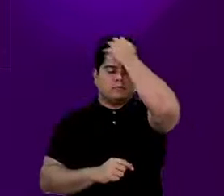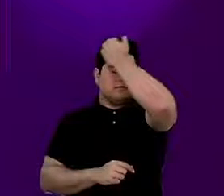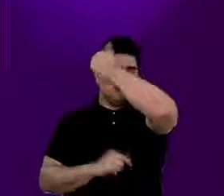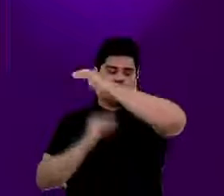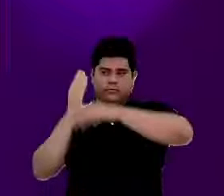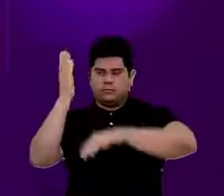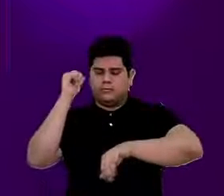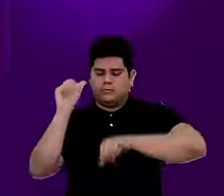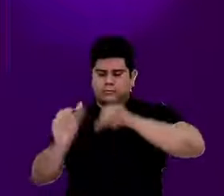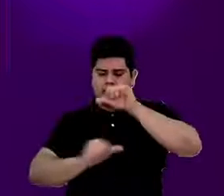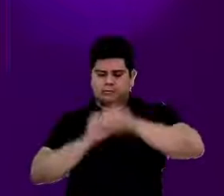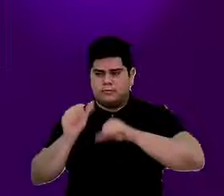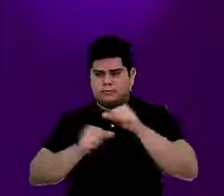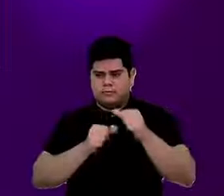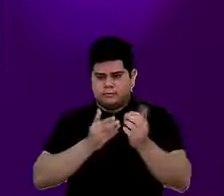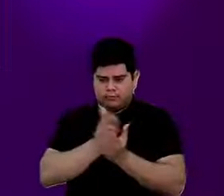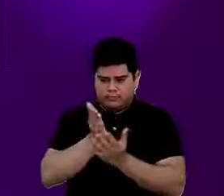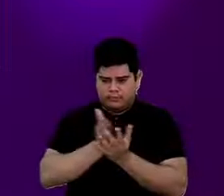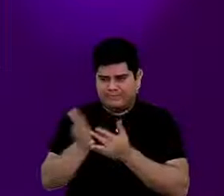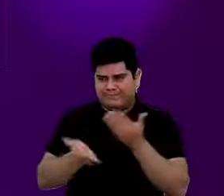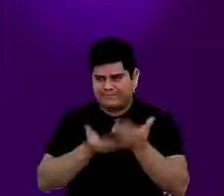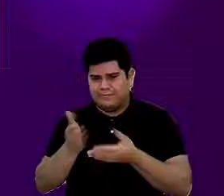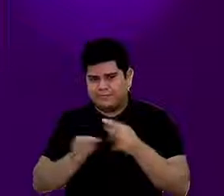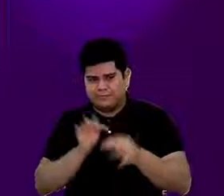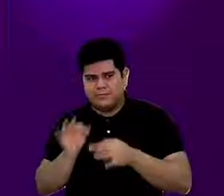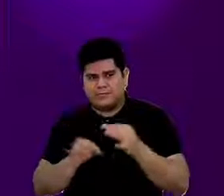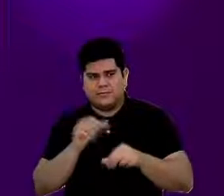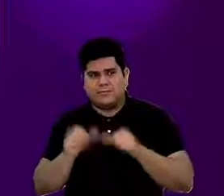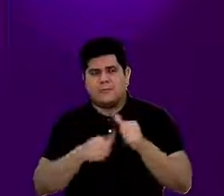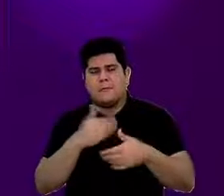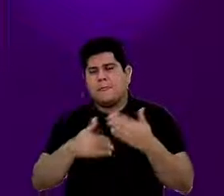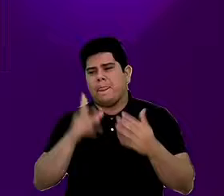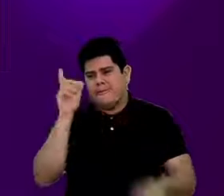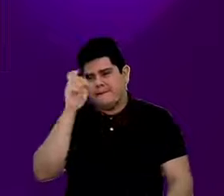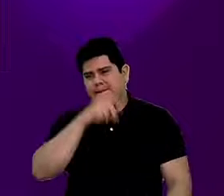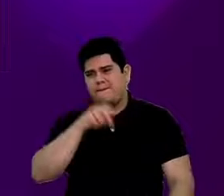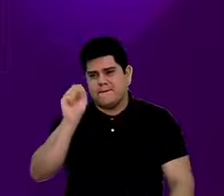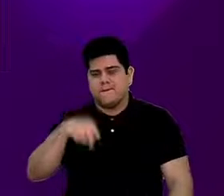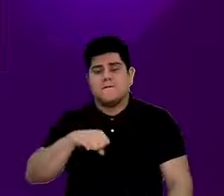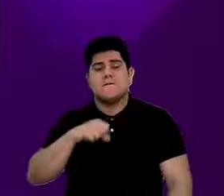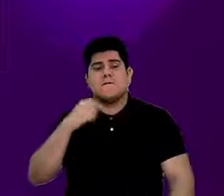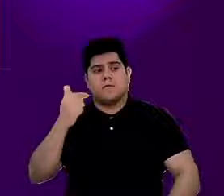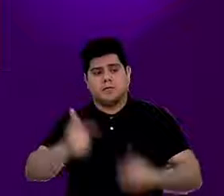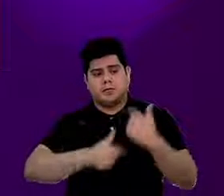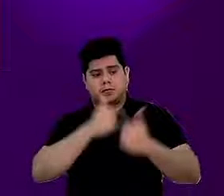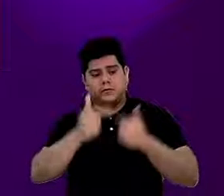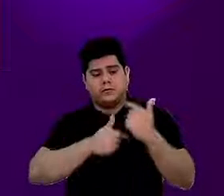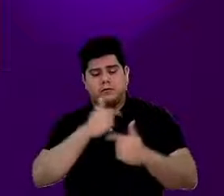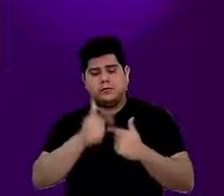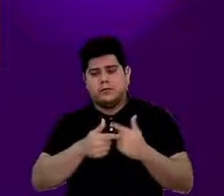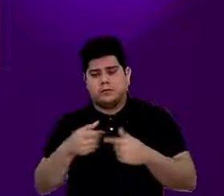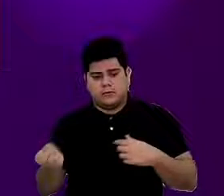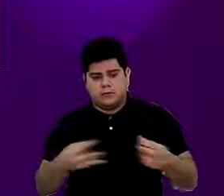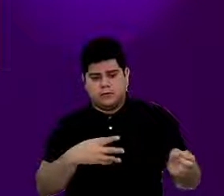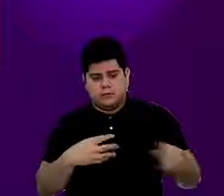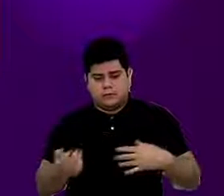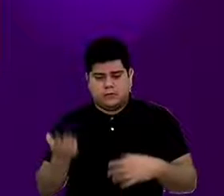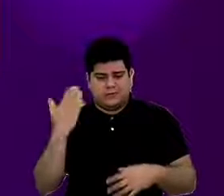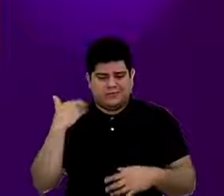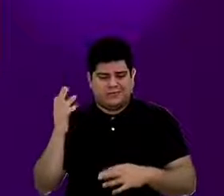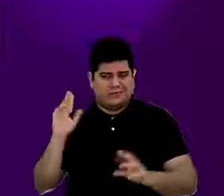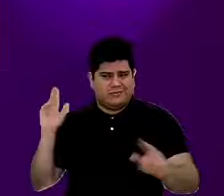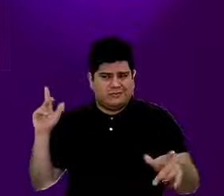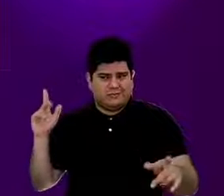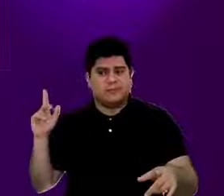mudar linhas de tratamento, mudar processos é difícil. A gente trabalhar de uma nova maneira, como a gente sempre trabalhou, em